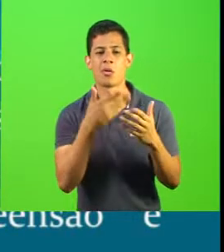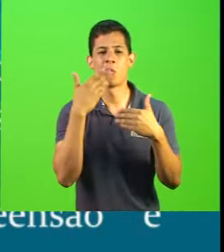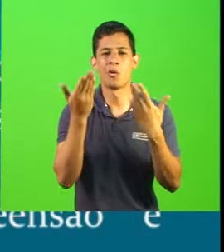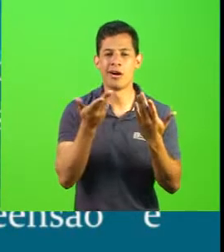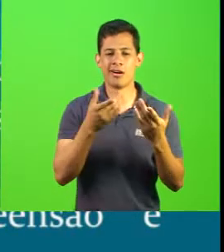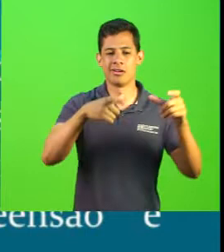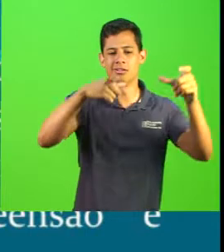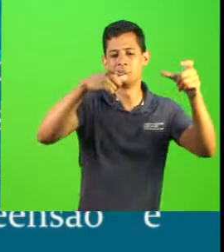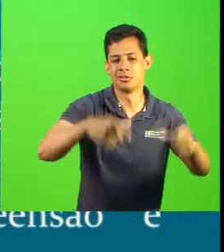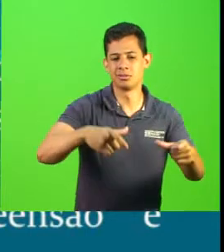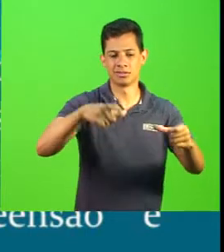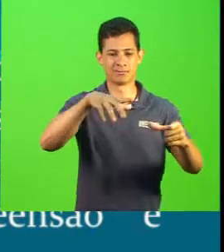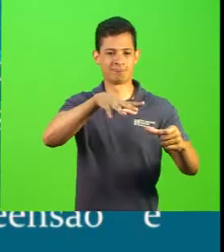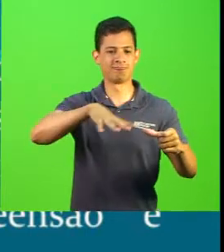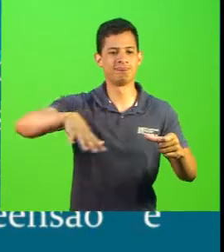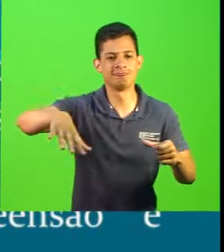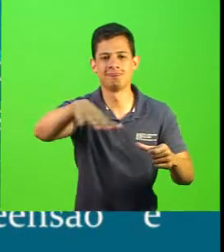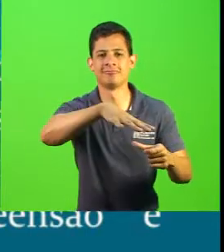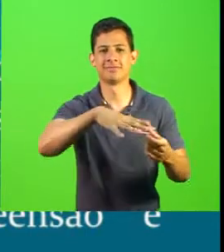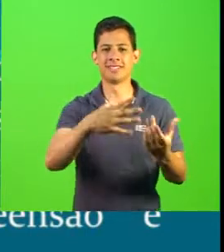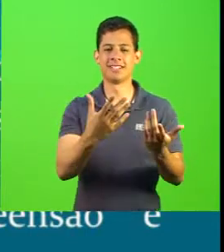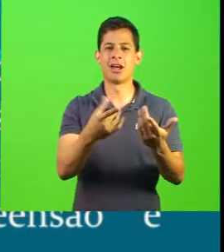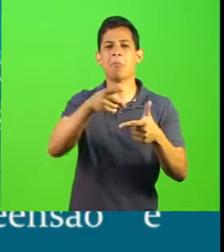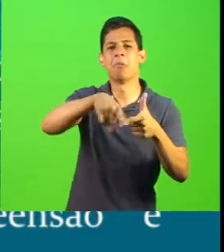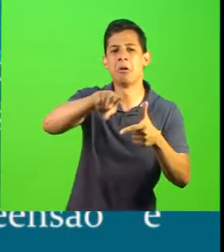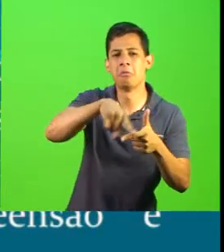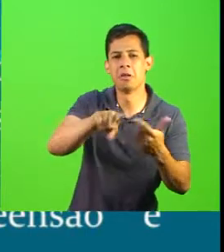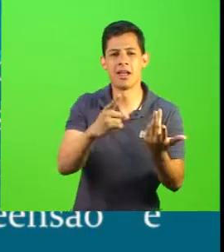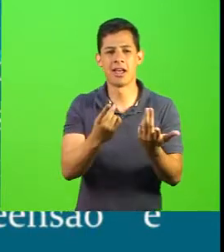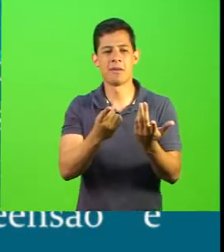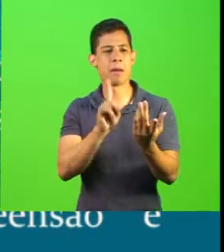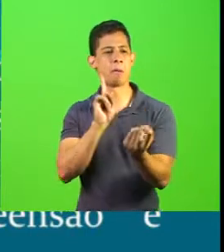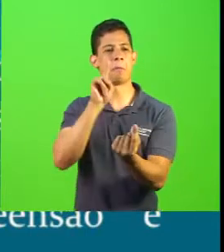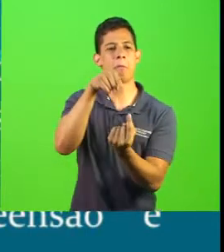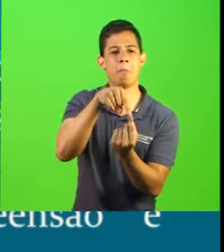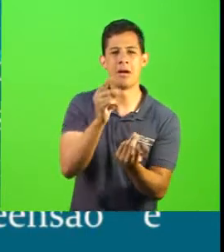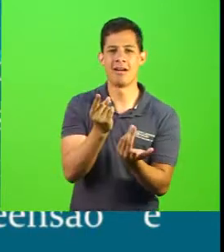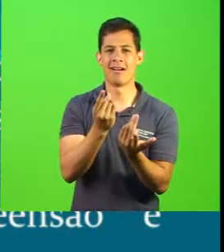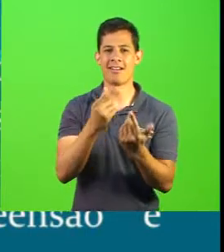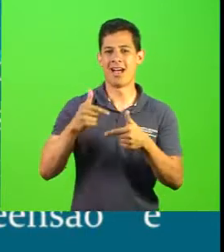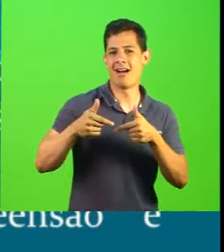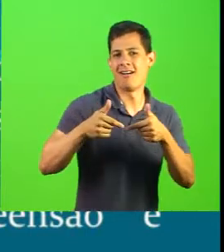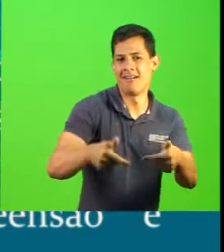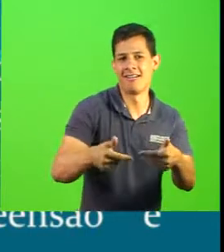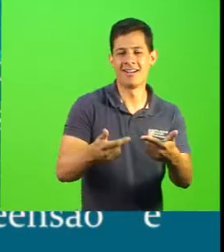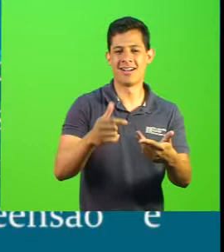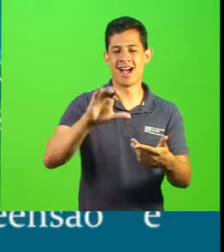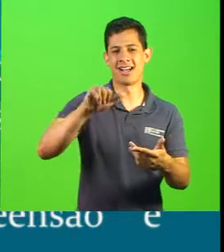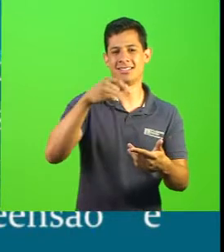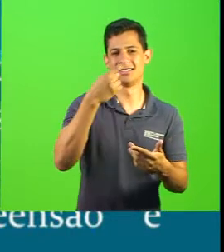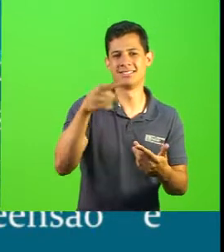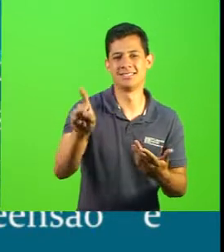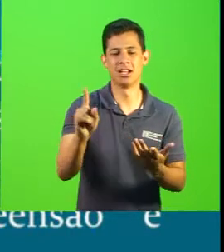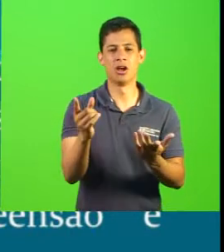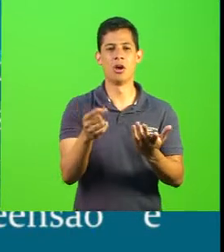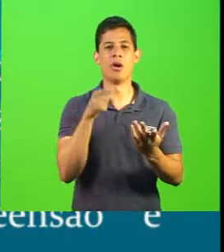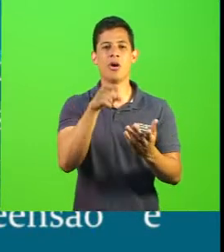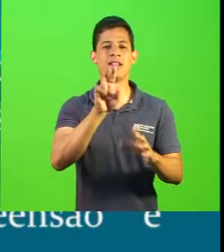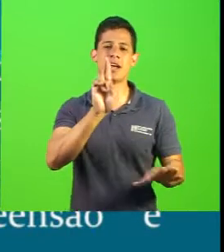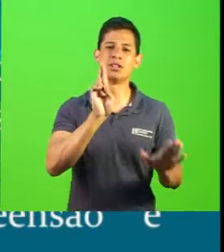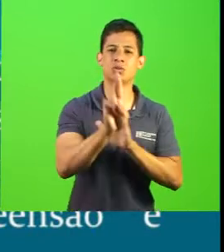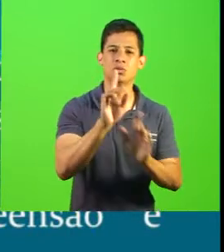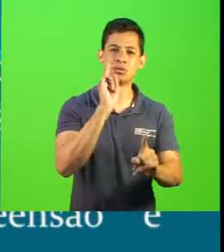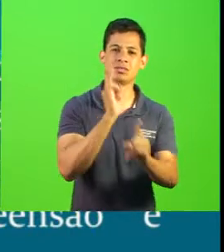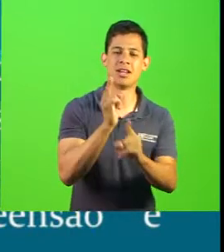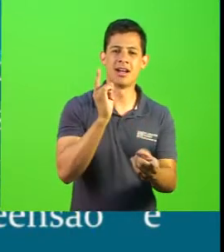das características textuais, tais como o cenário proposto ali naquele texto, problema, meta, ação,